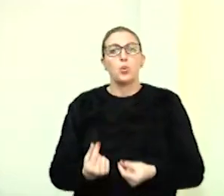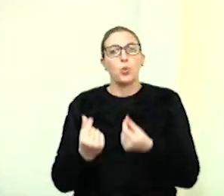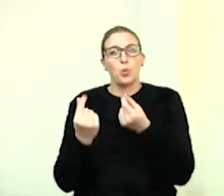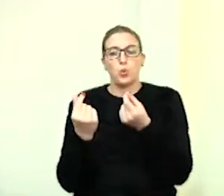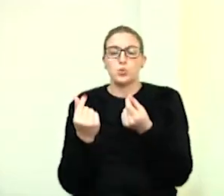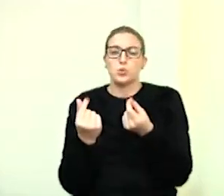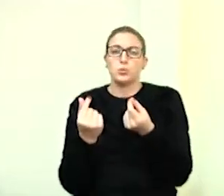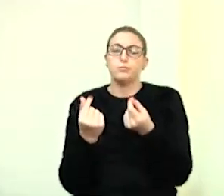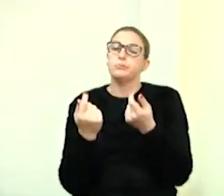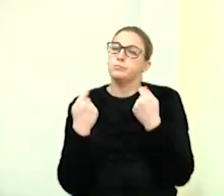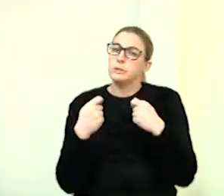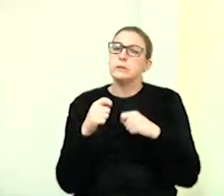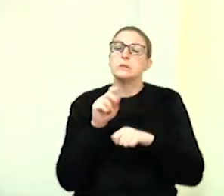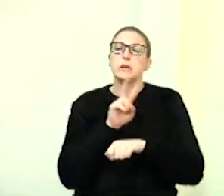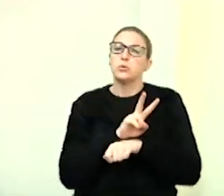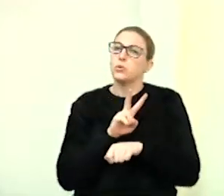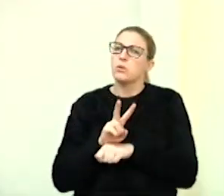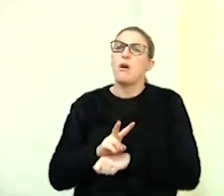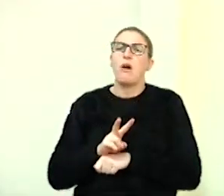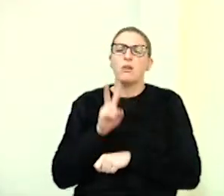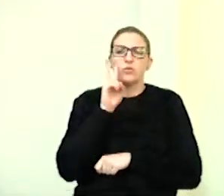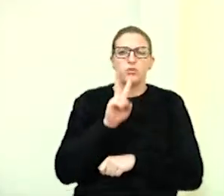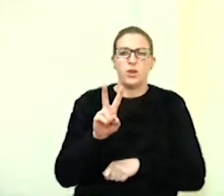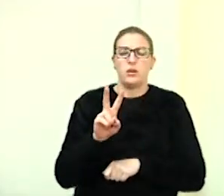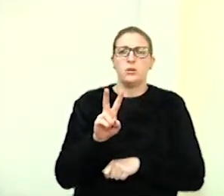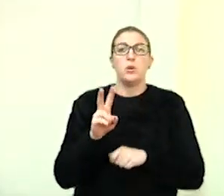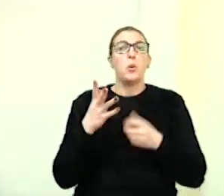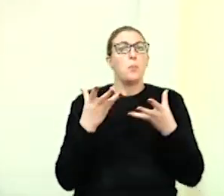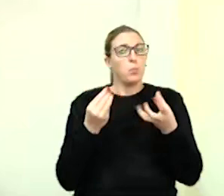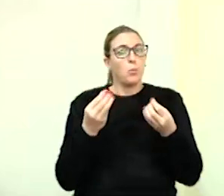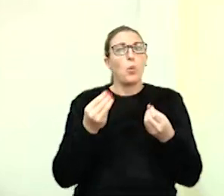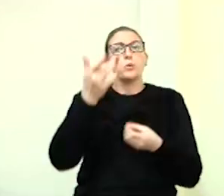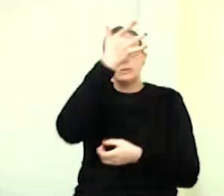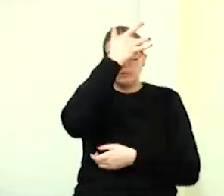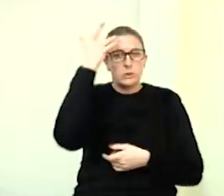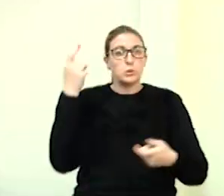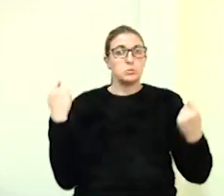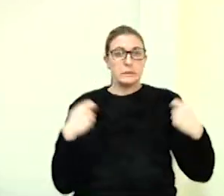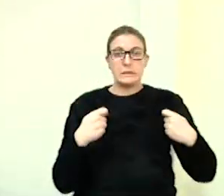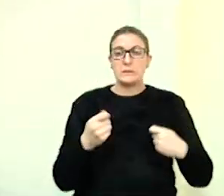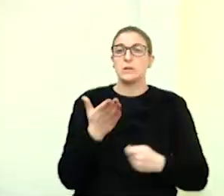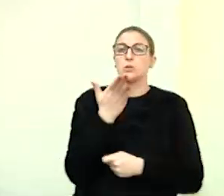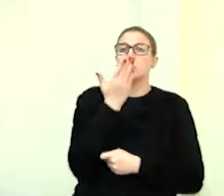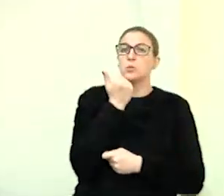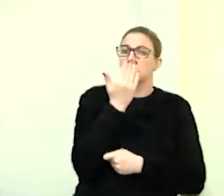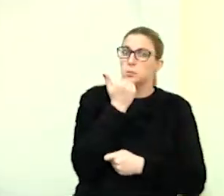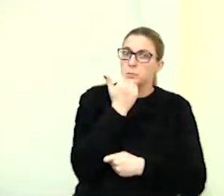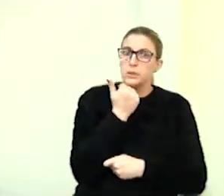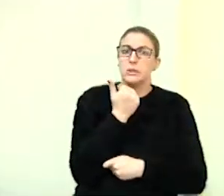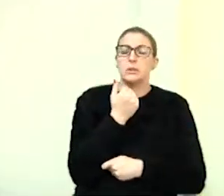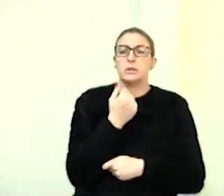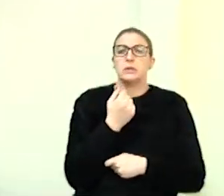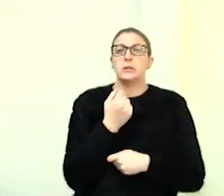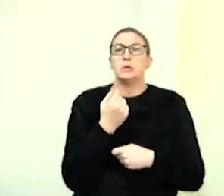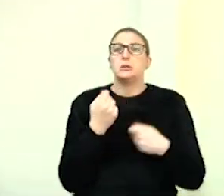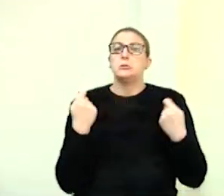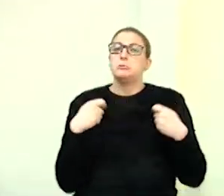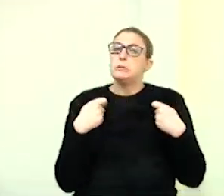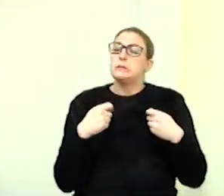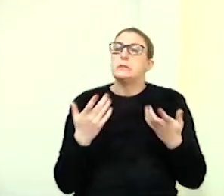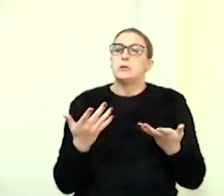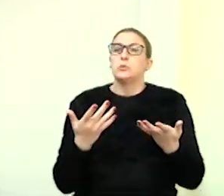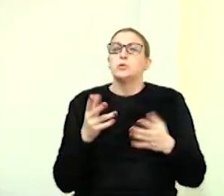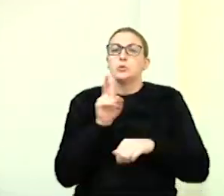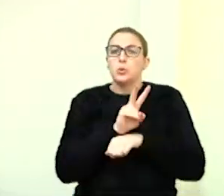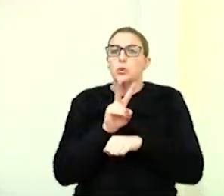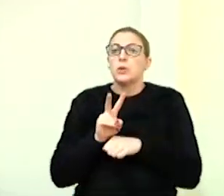básica, nós vamos aqui gastar sabendo que tem por onde não gastar. Então, o meu voto favorável esse projeto, senhor presidente, quer